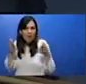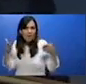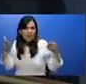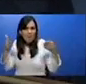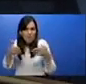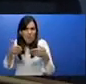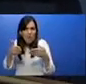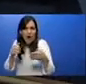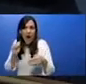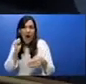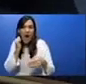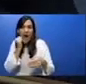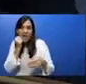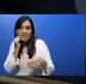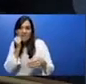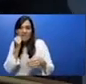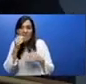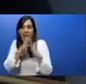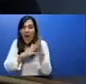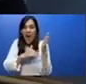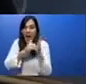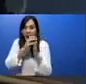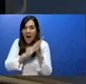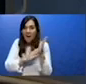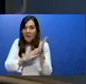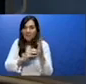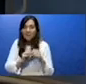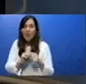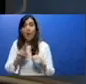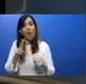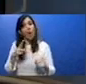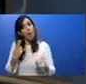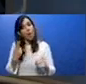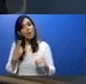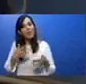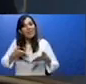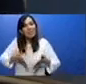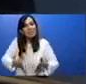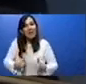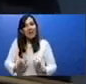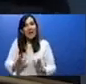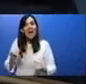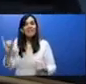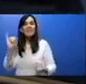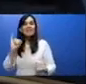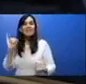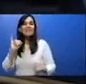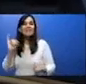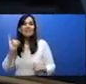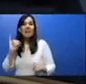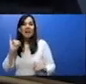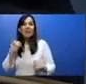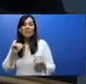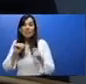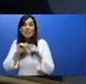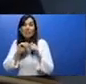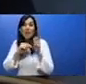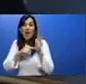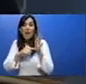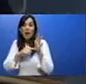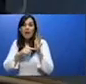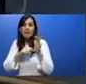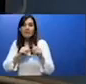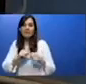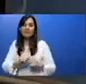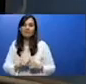da ciência? Ou nasceu em Florença e fabricava máquinas?